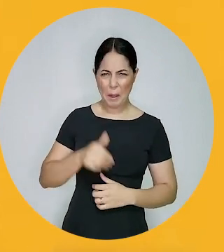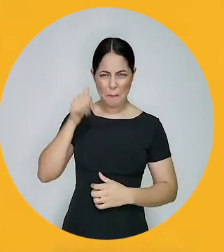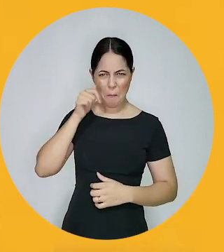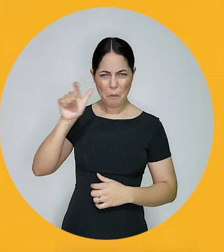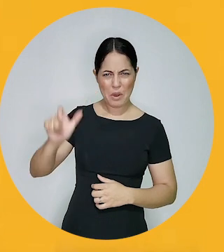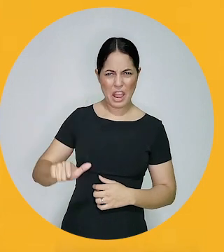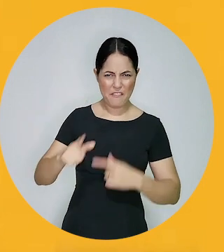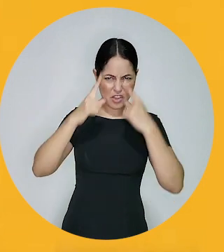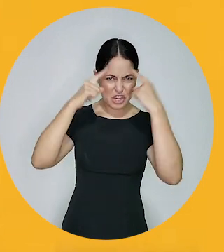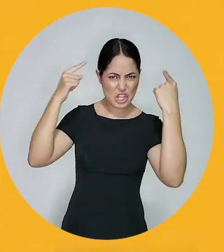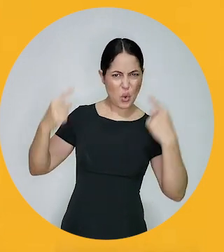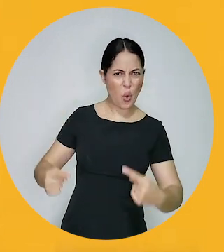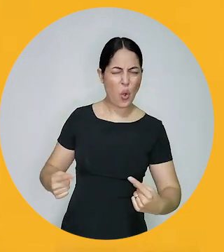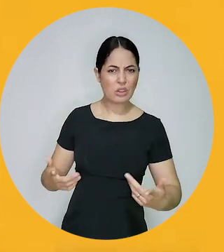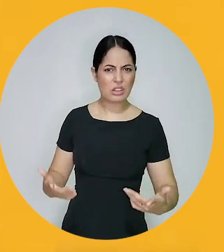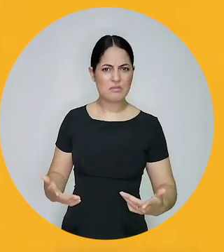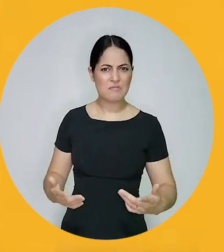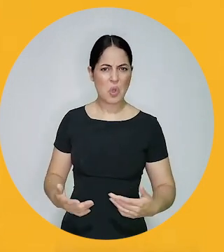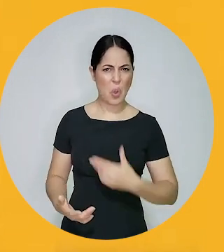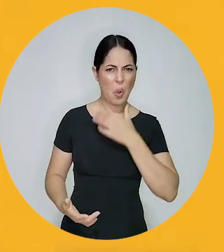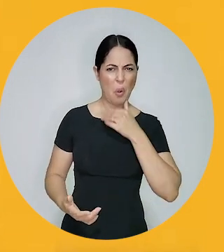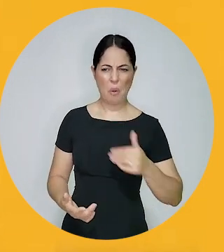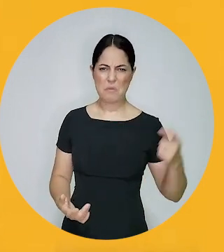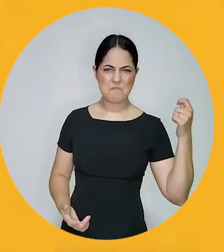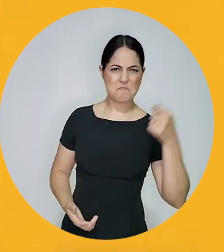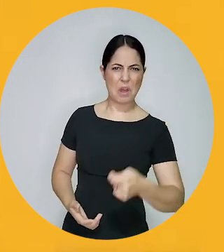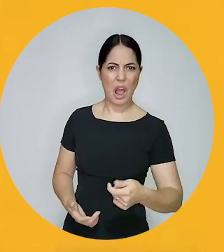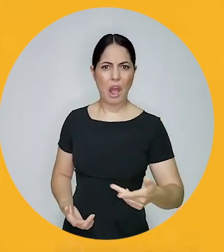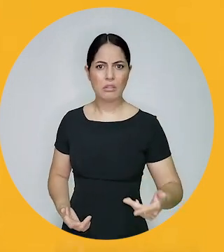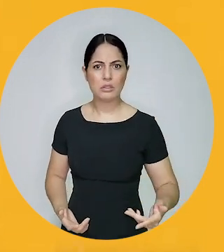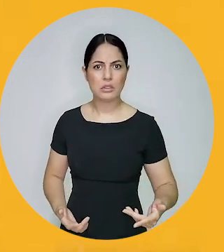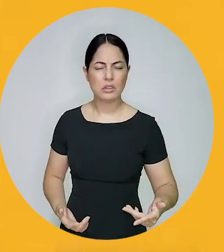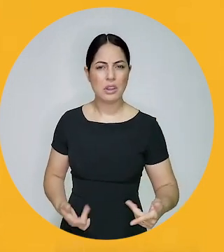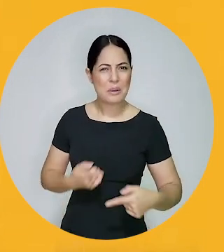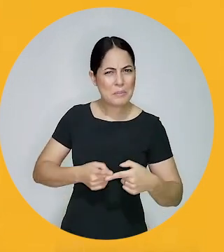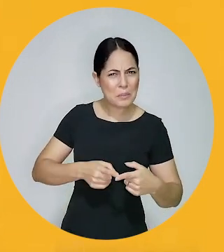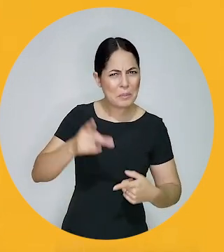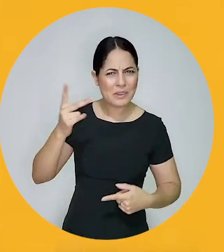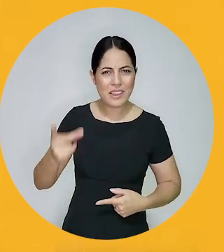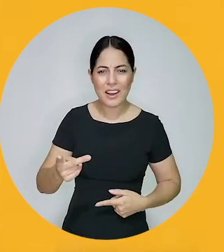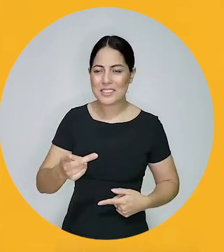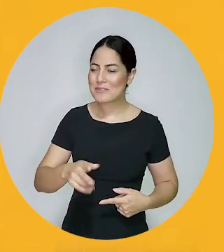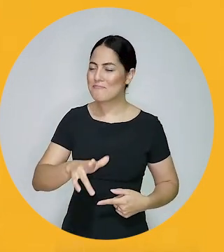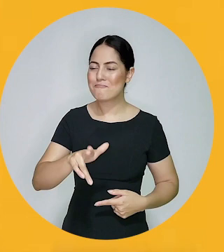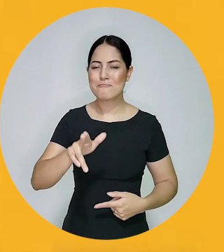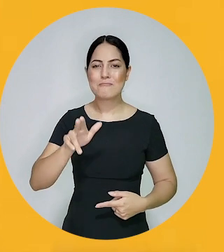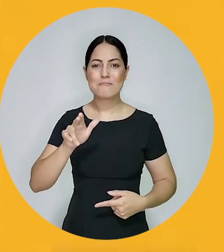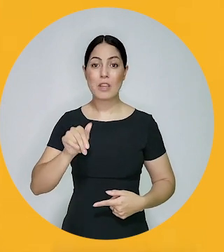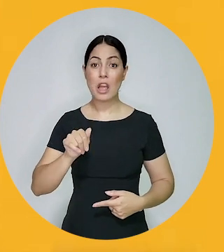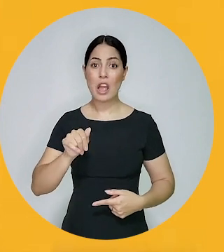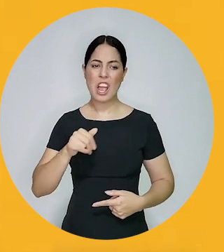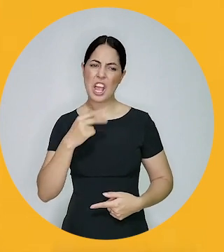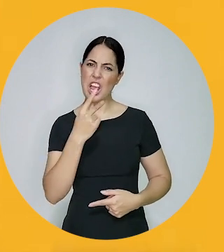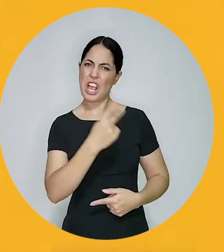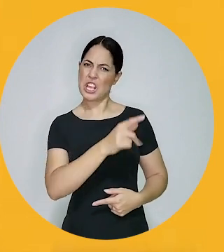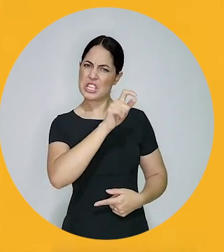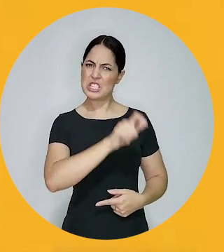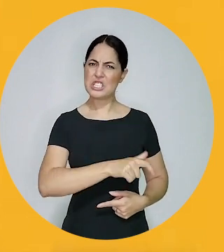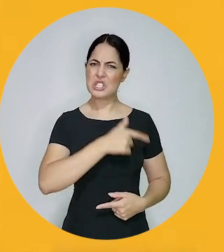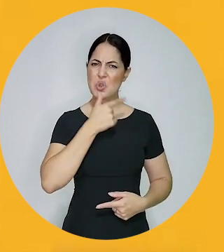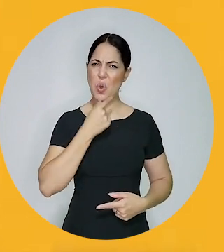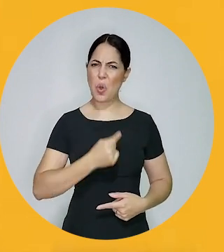do machismo, o problema da discriminação não é um problema das mulheres. As mulheres sofrem com